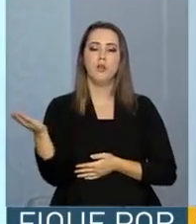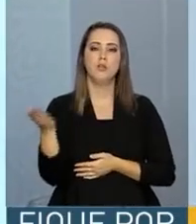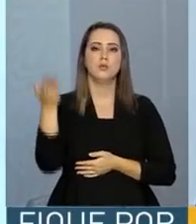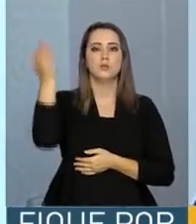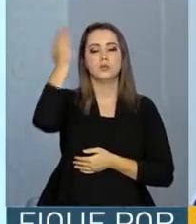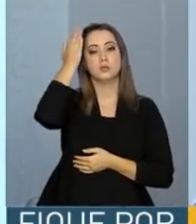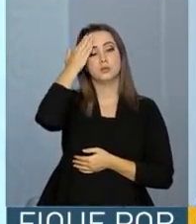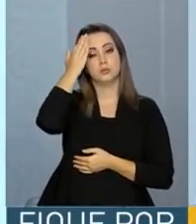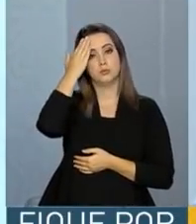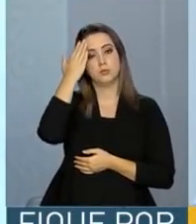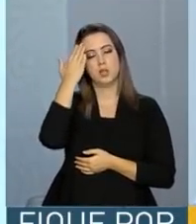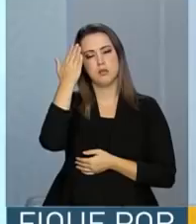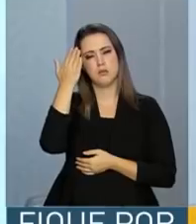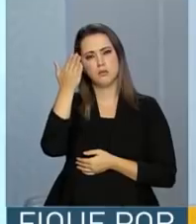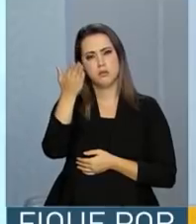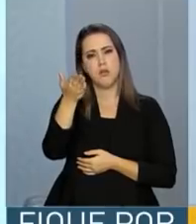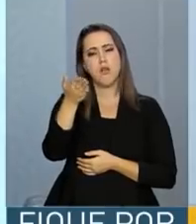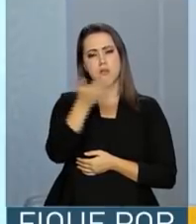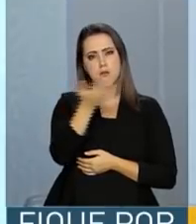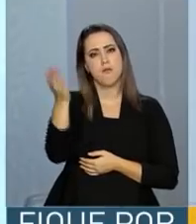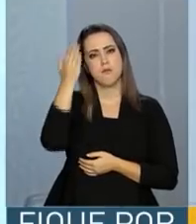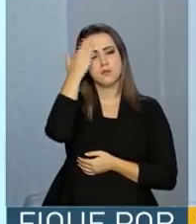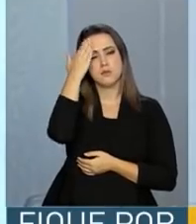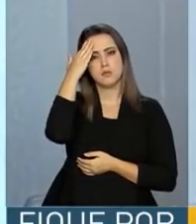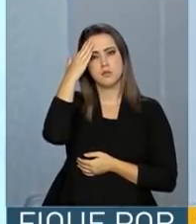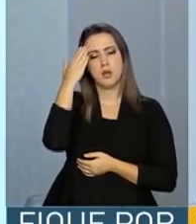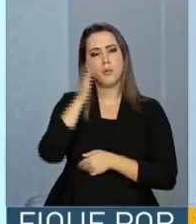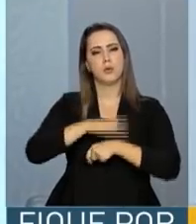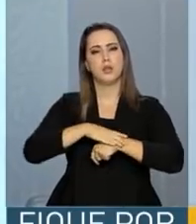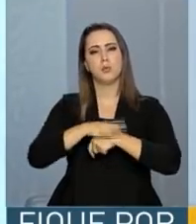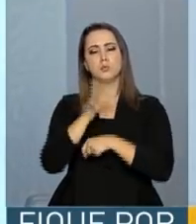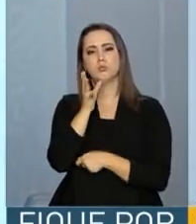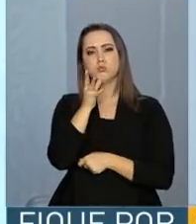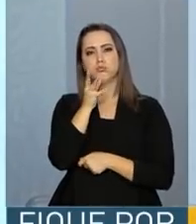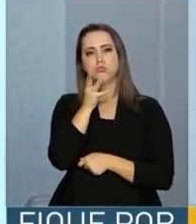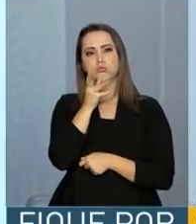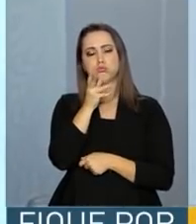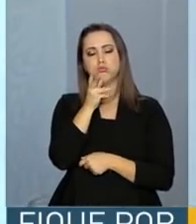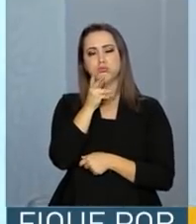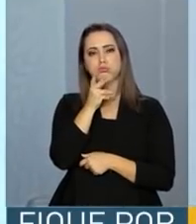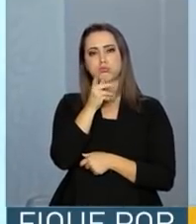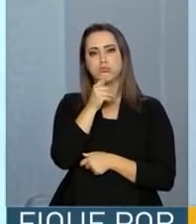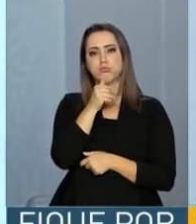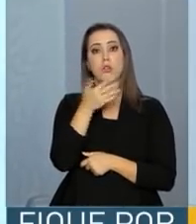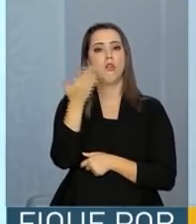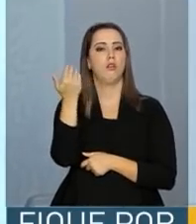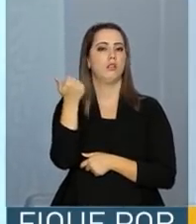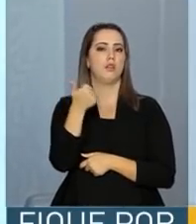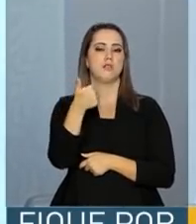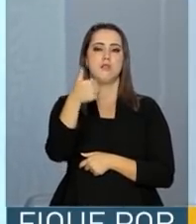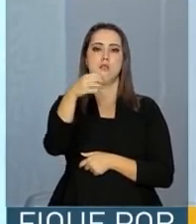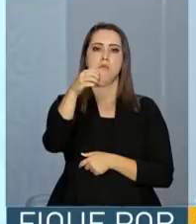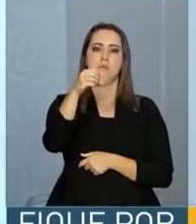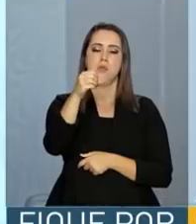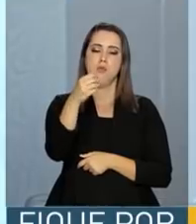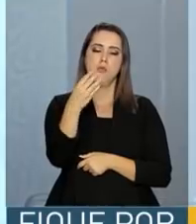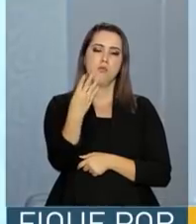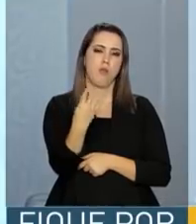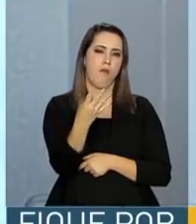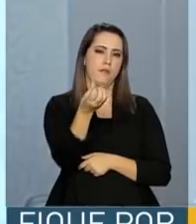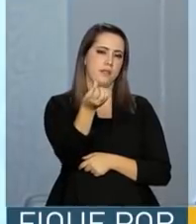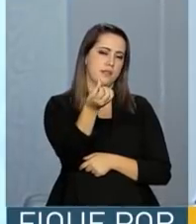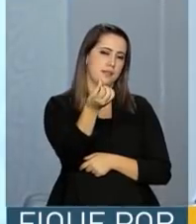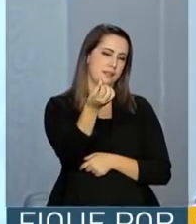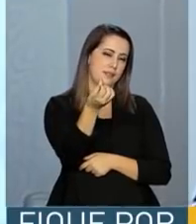que vocês sabem que durante muito tempo após a consolidação de 43 a consolidação das leis do